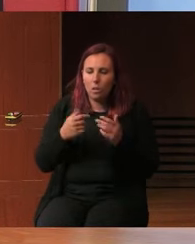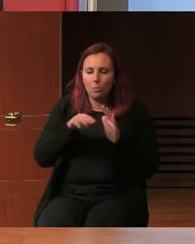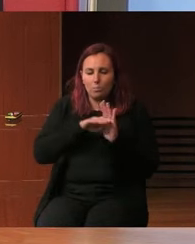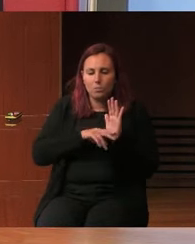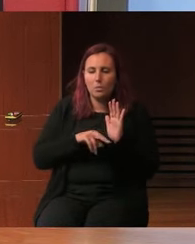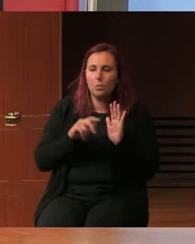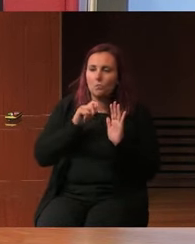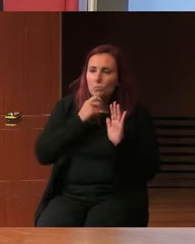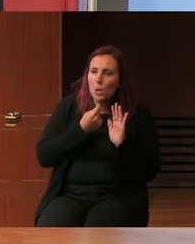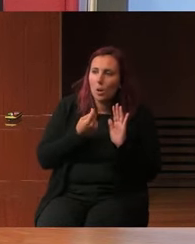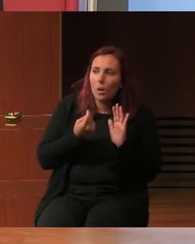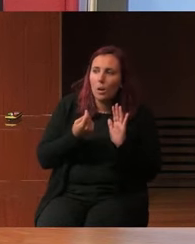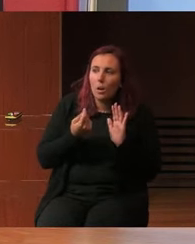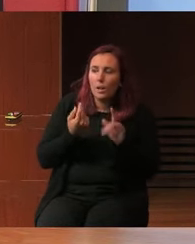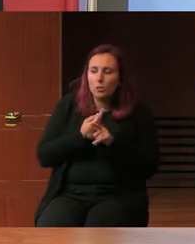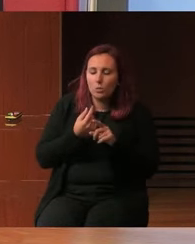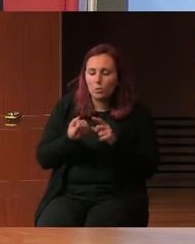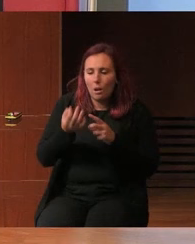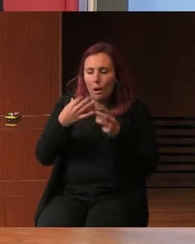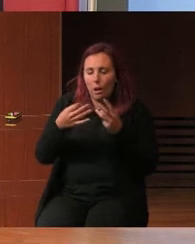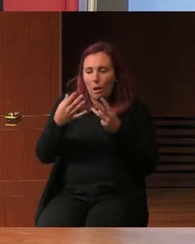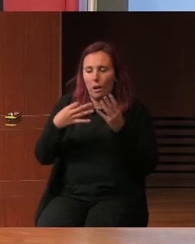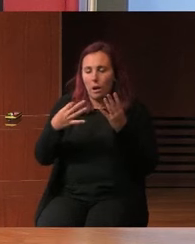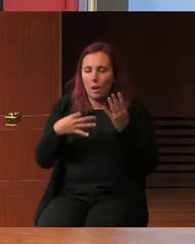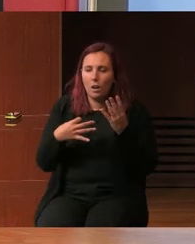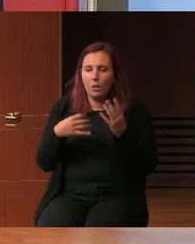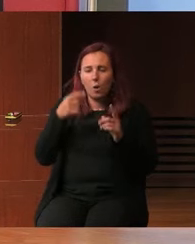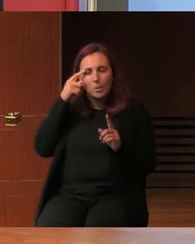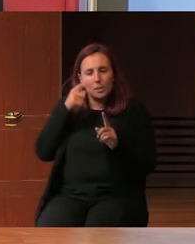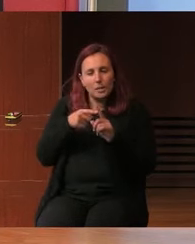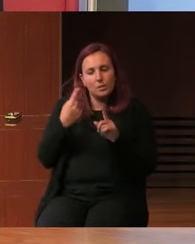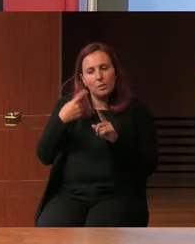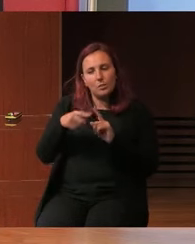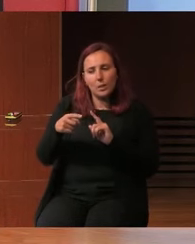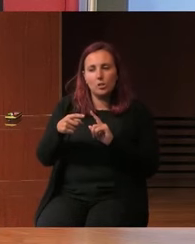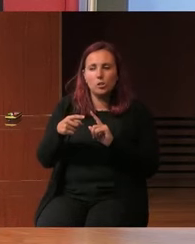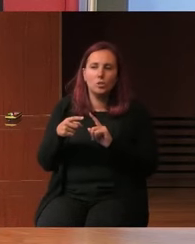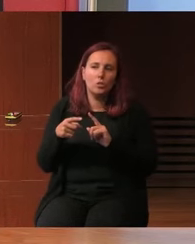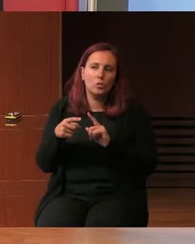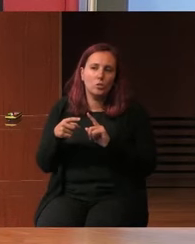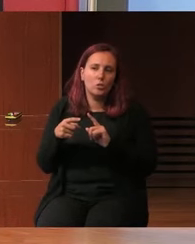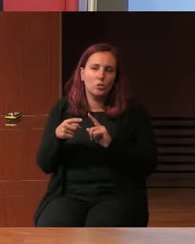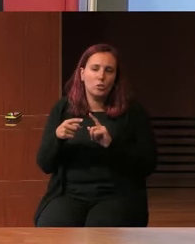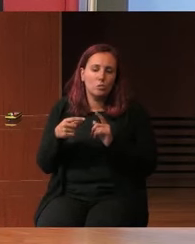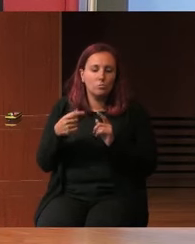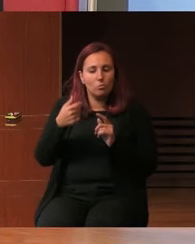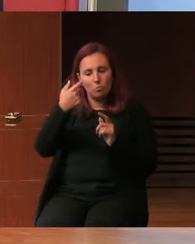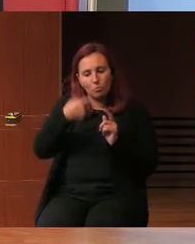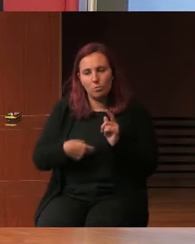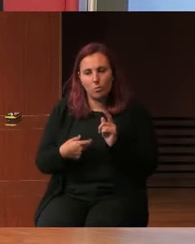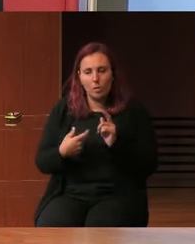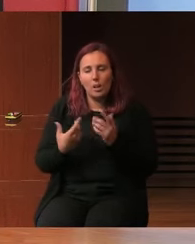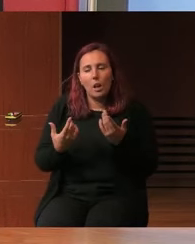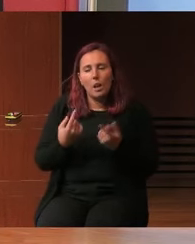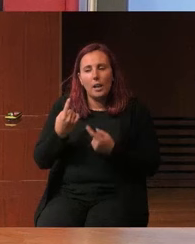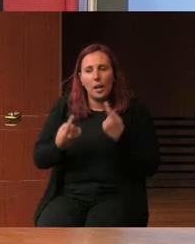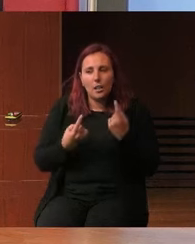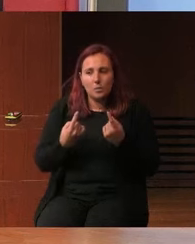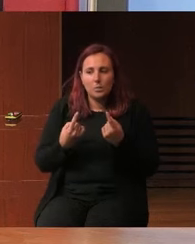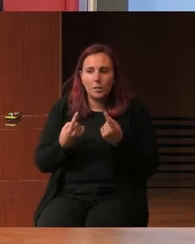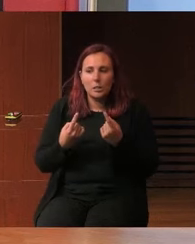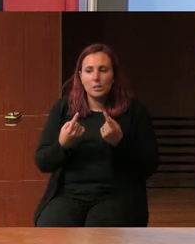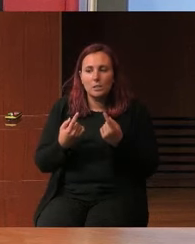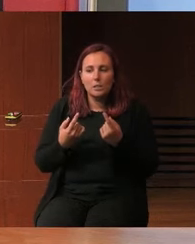algoritmos e a estes inputs que têm outras agendas que não são necessariamente a nossa e podem nem sequer ser a